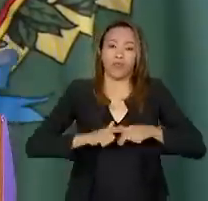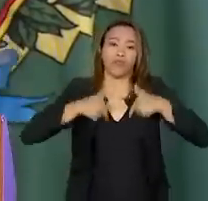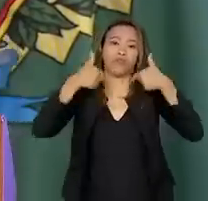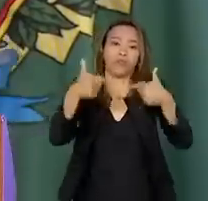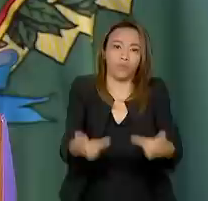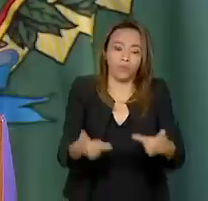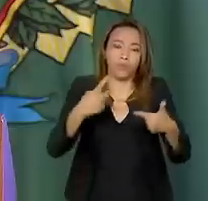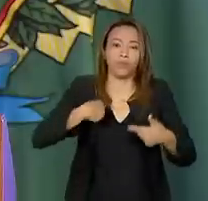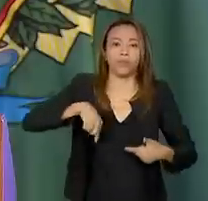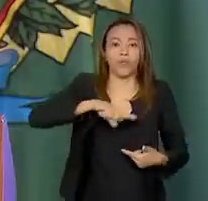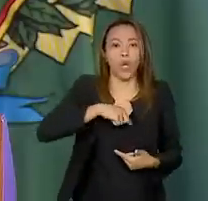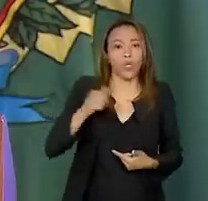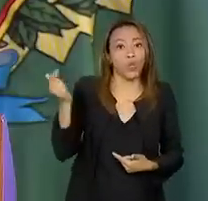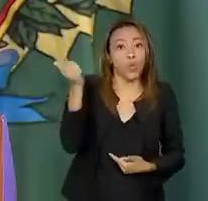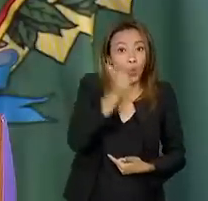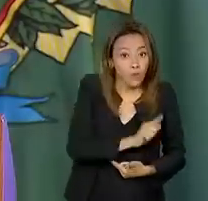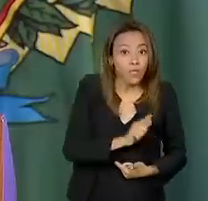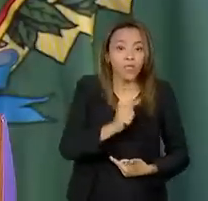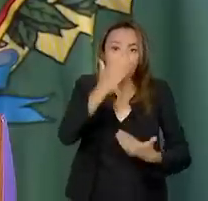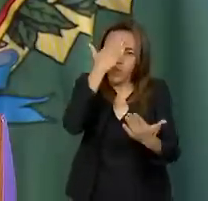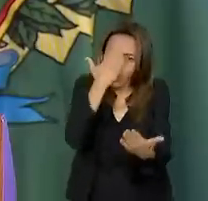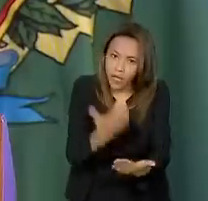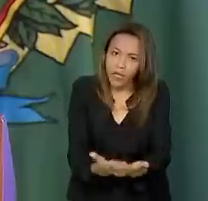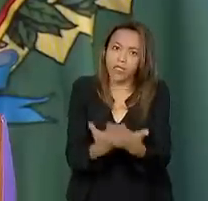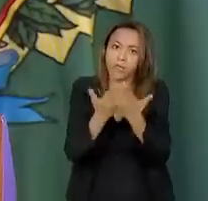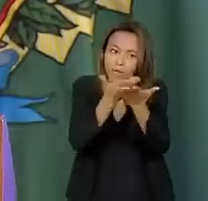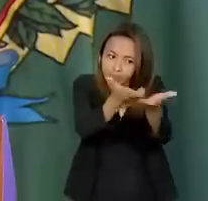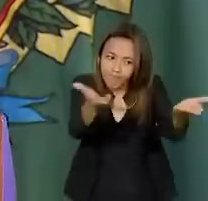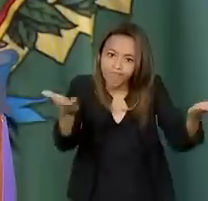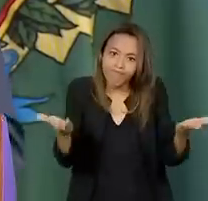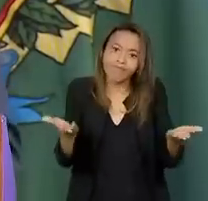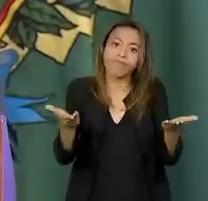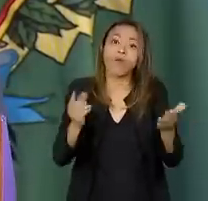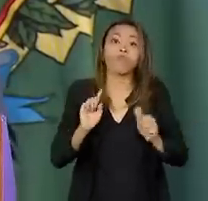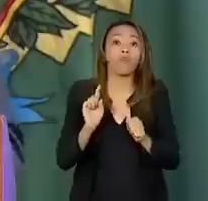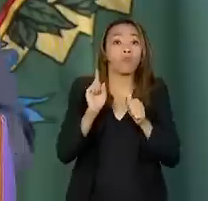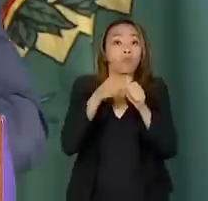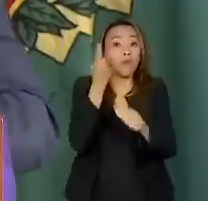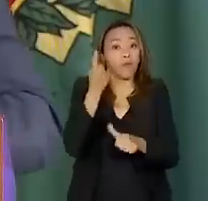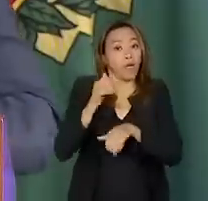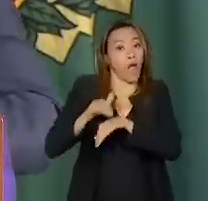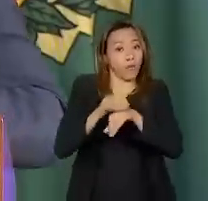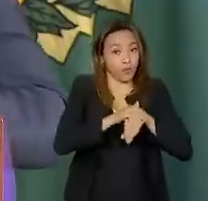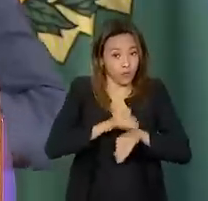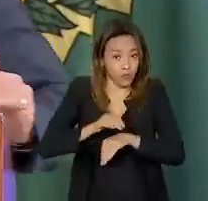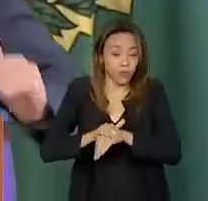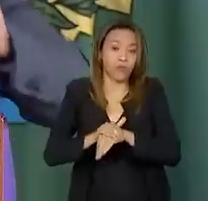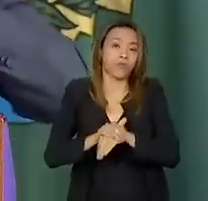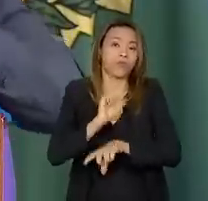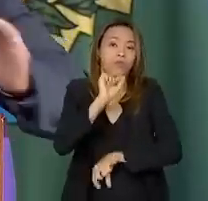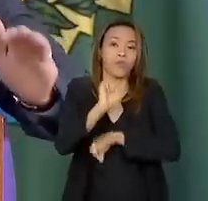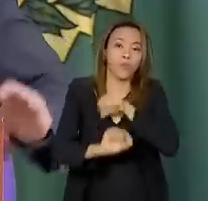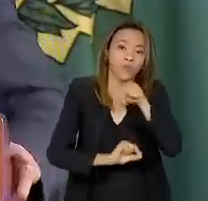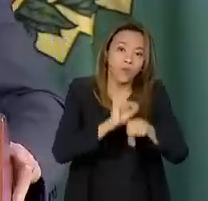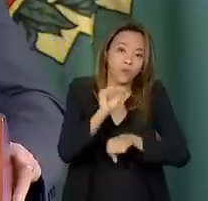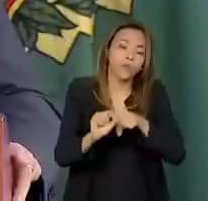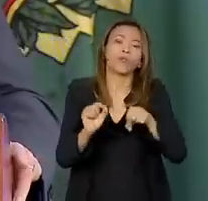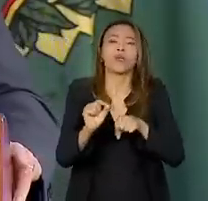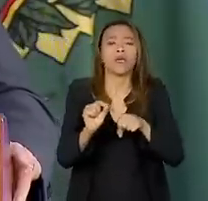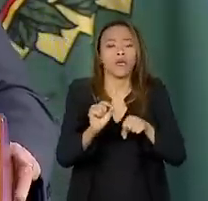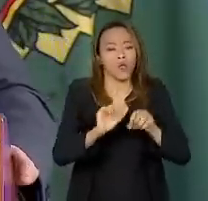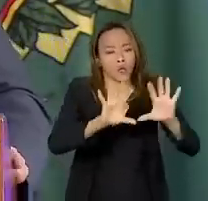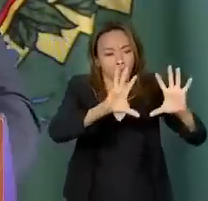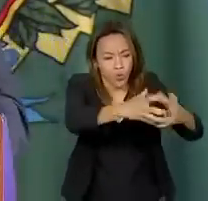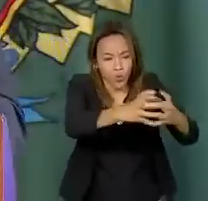Nós conquistamos a credibilidade. Foi a primeira coisa que nós fizemos, estabelecer uma relação com todos os